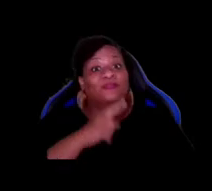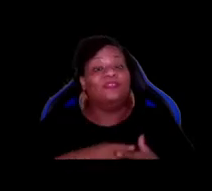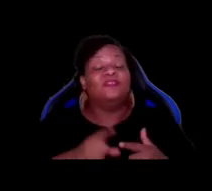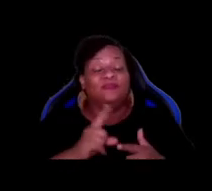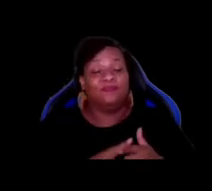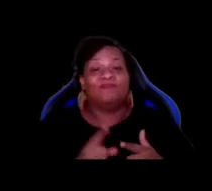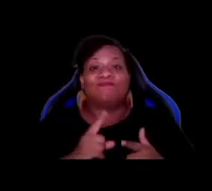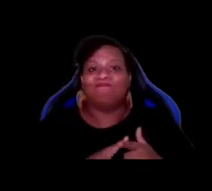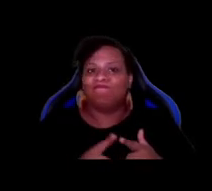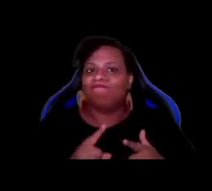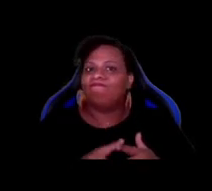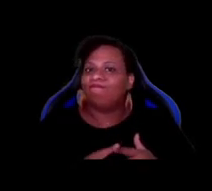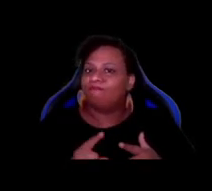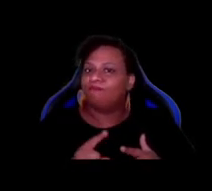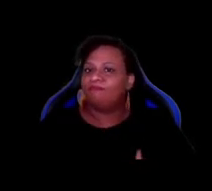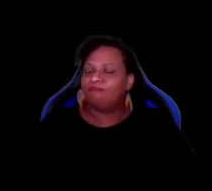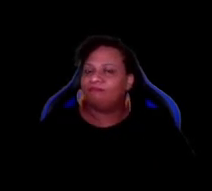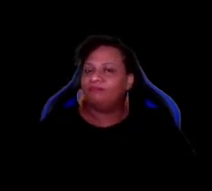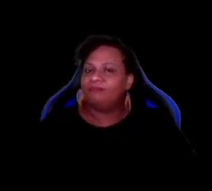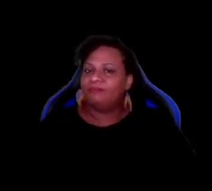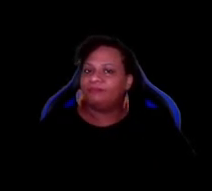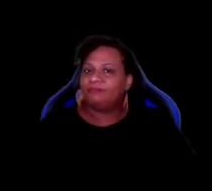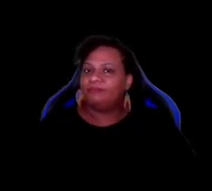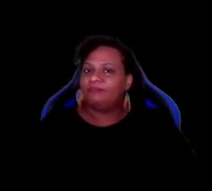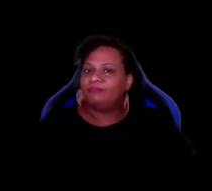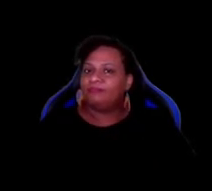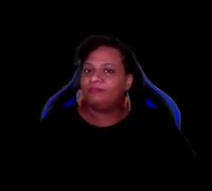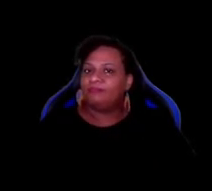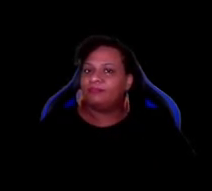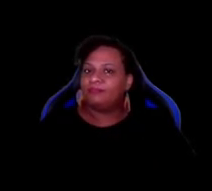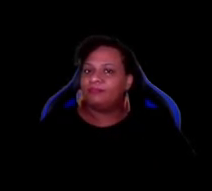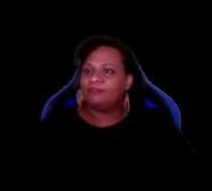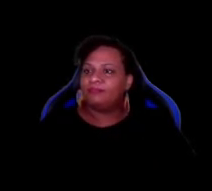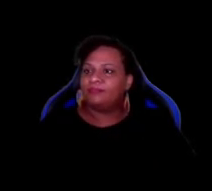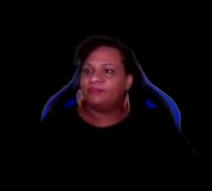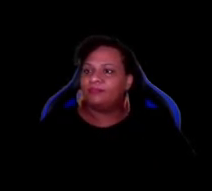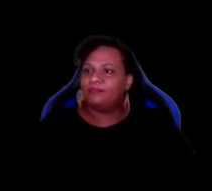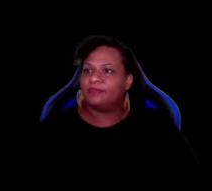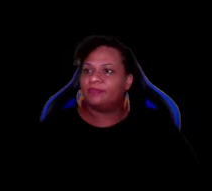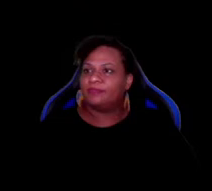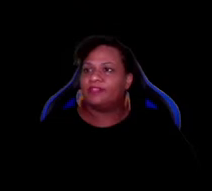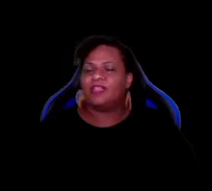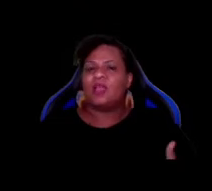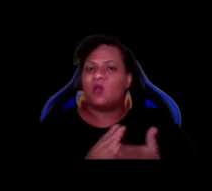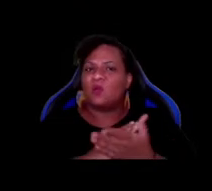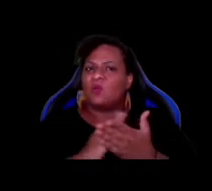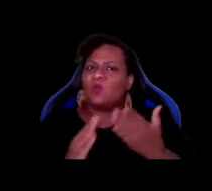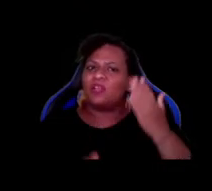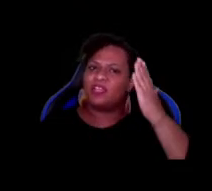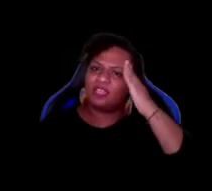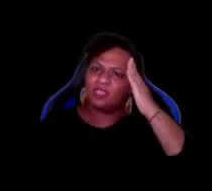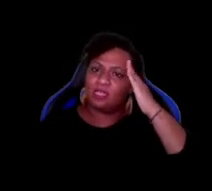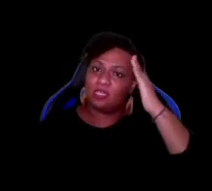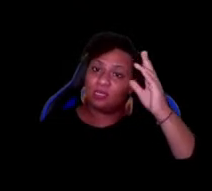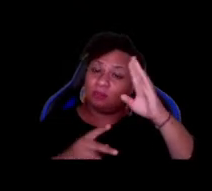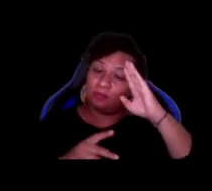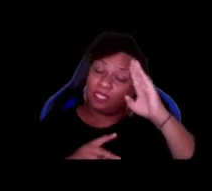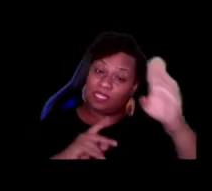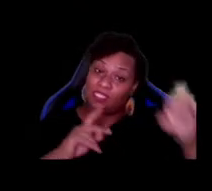muito difícil, né, e as questões que a gente sabe, principalmente que o povo negro,